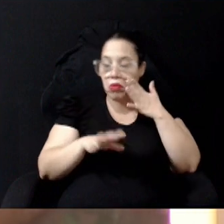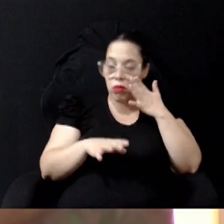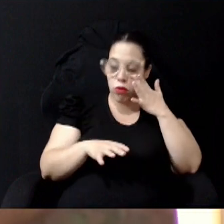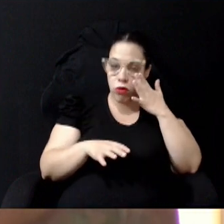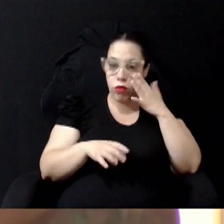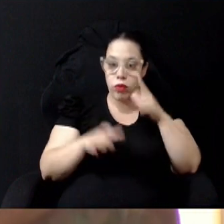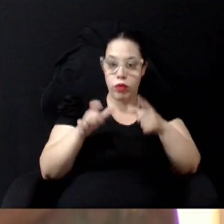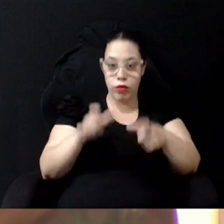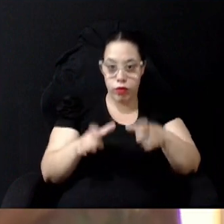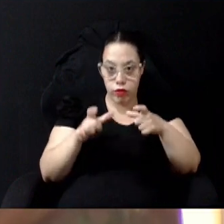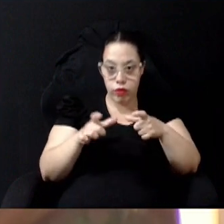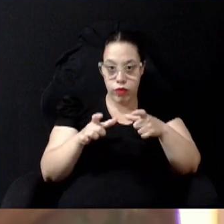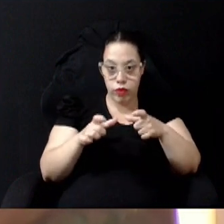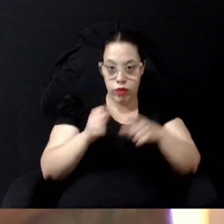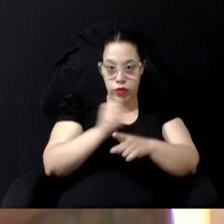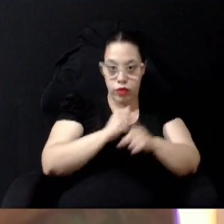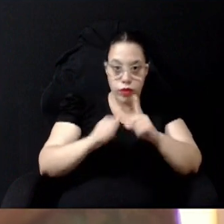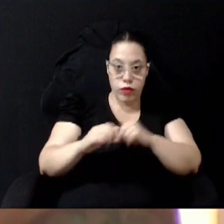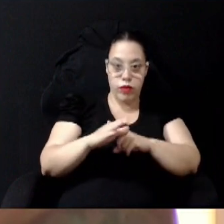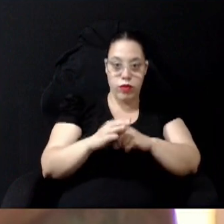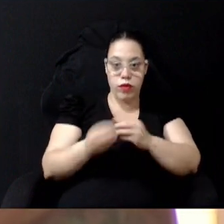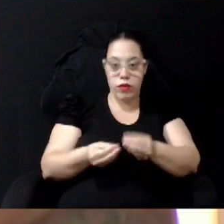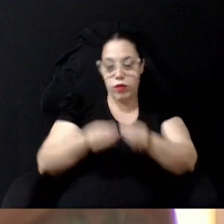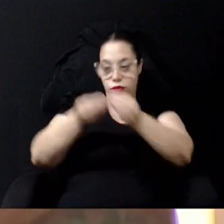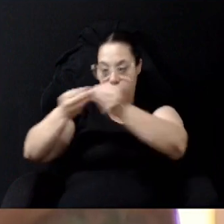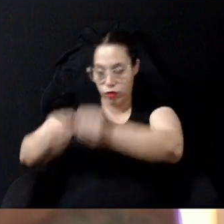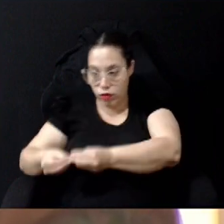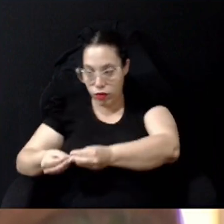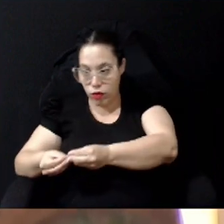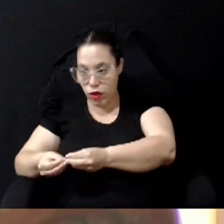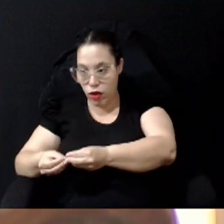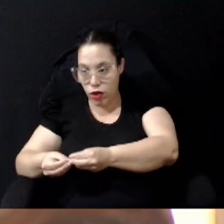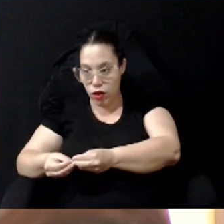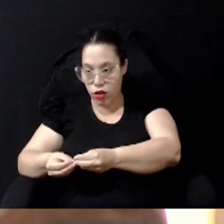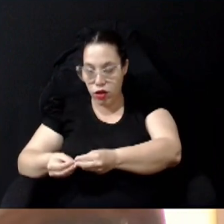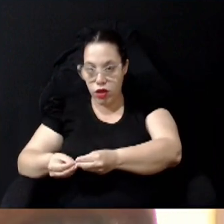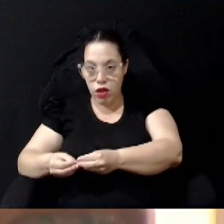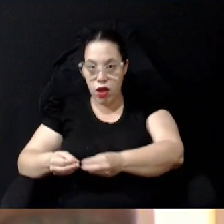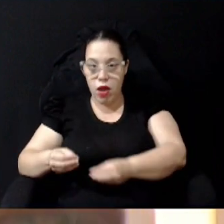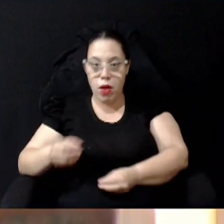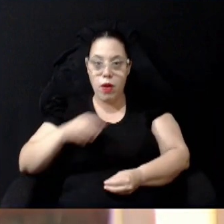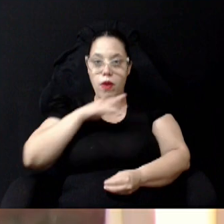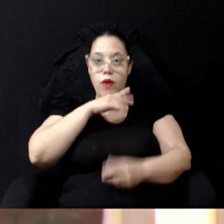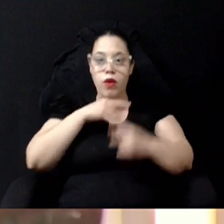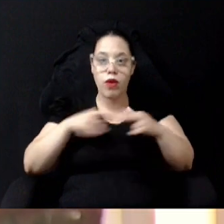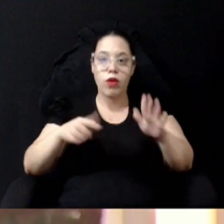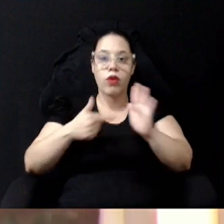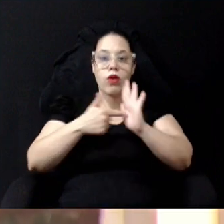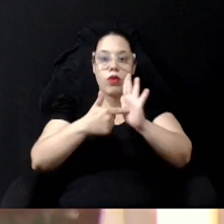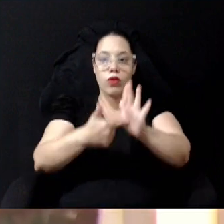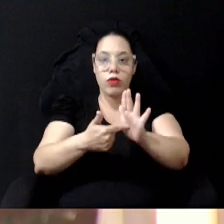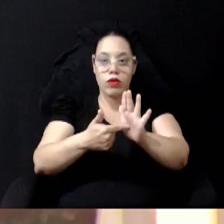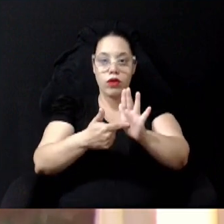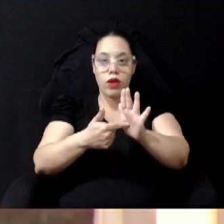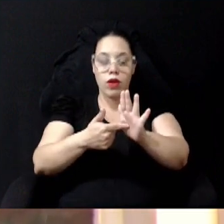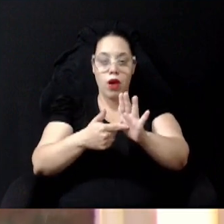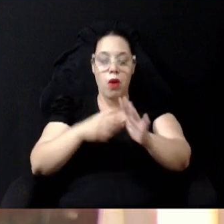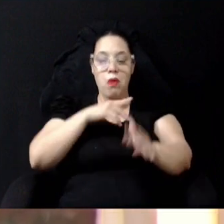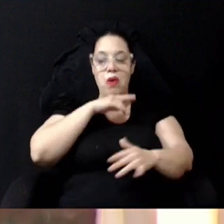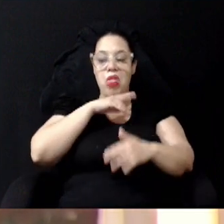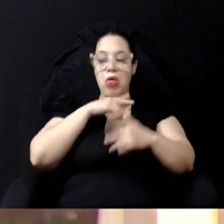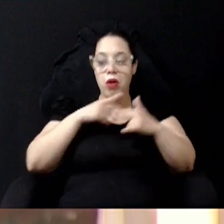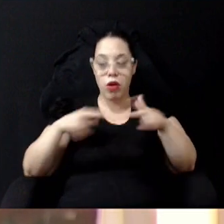a sociedade costuma nos dar, que é o lugar de bichos, a pandemia revelou muitos bichos, não é? Desde